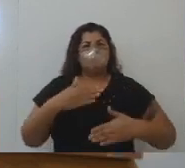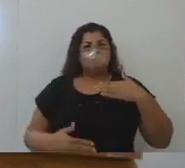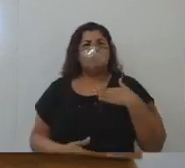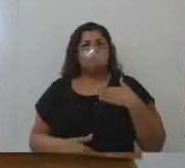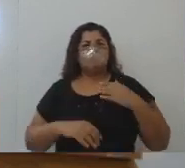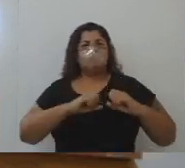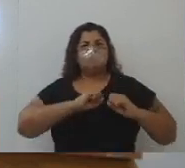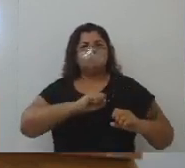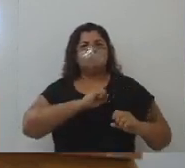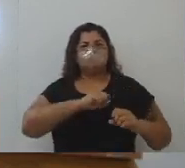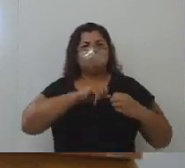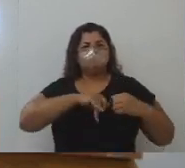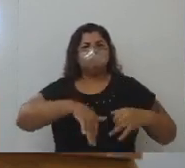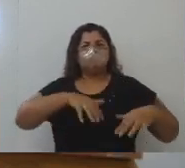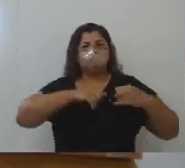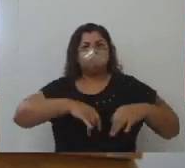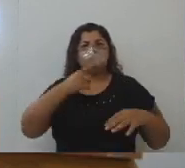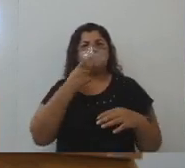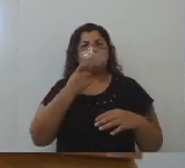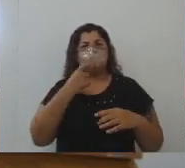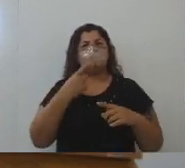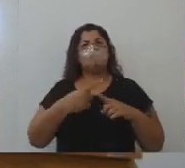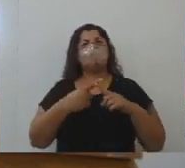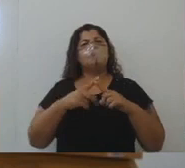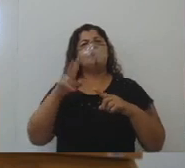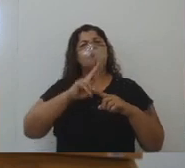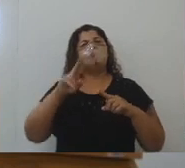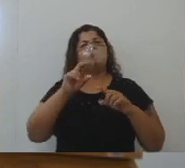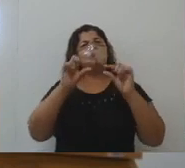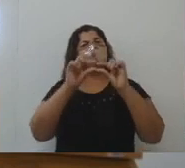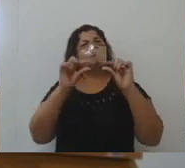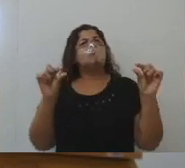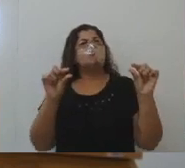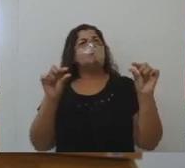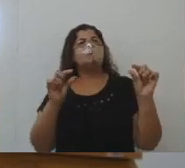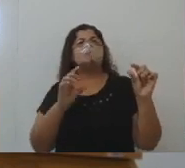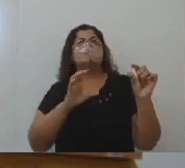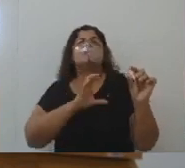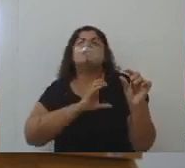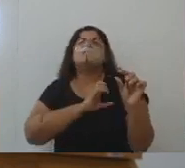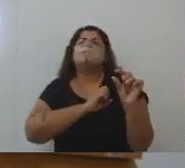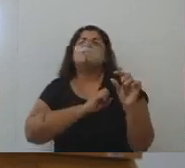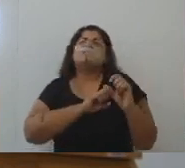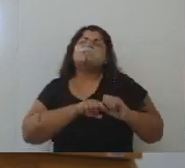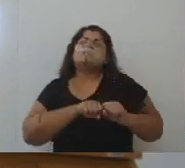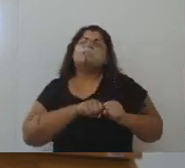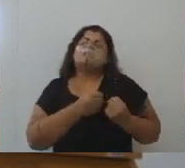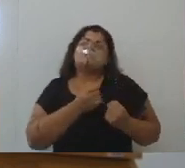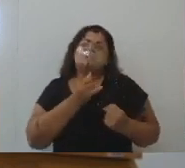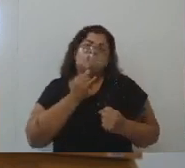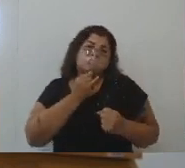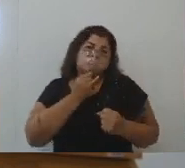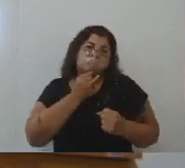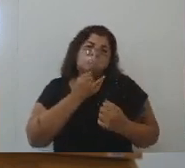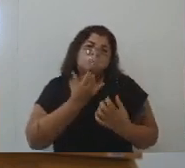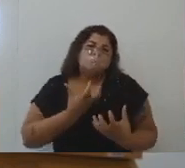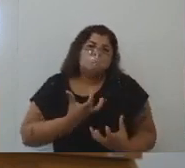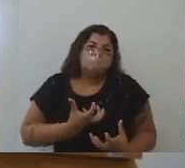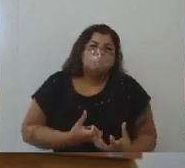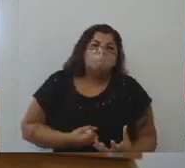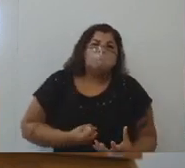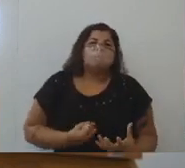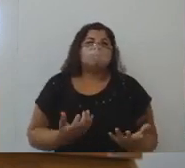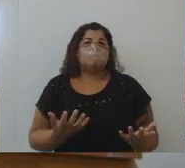bombeia sangue. Mas por que a gente utiliza essa ferramenta do coração para a gente falar que a gente está triste, que a gente está magoado, que a gente